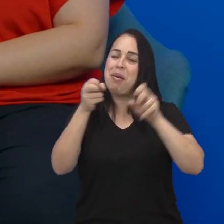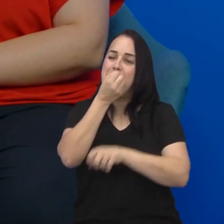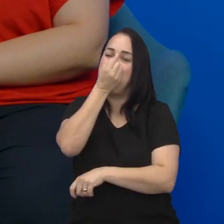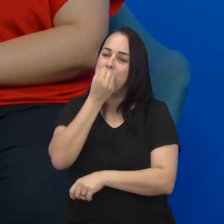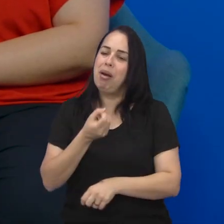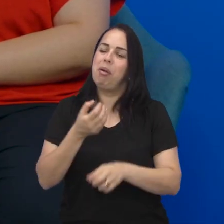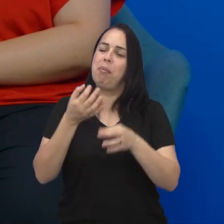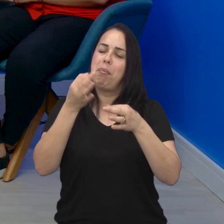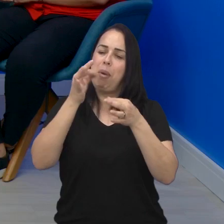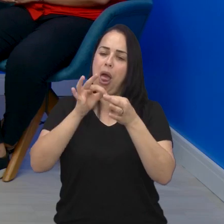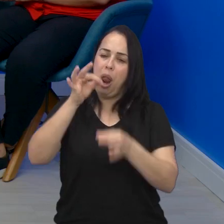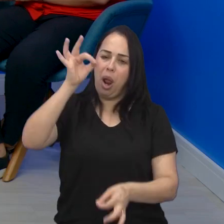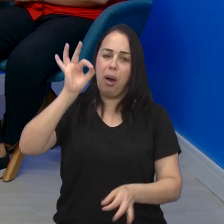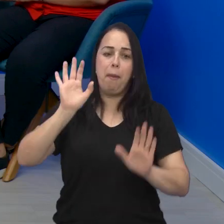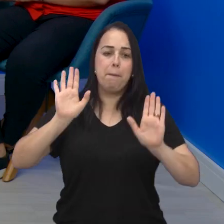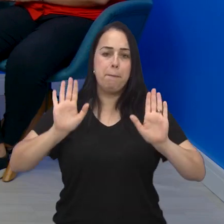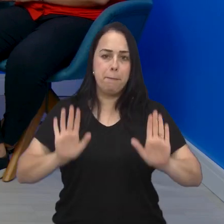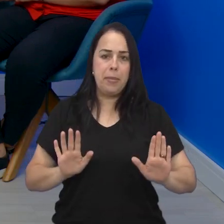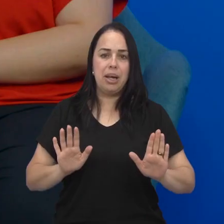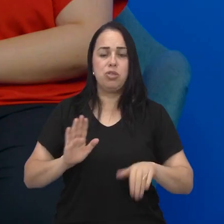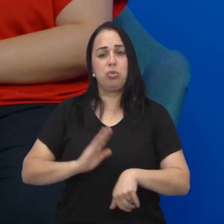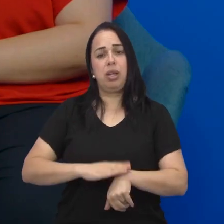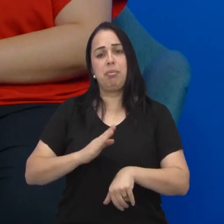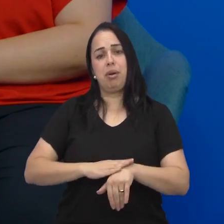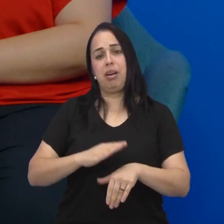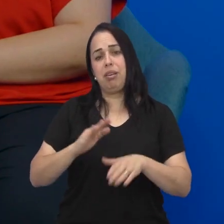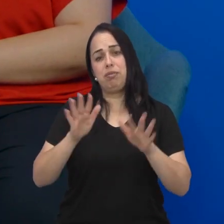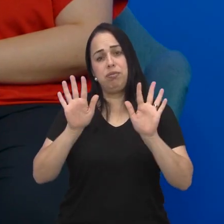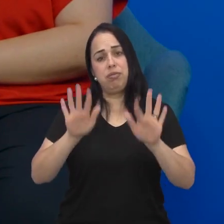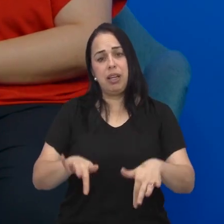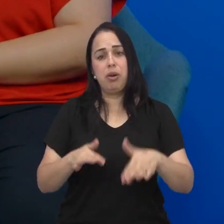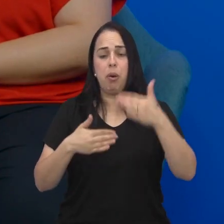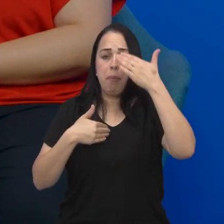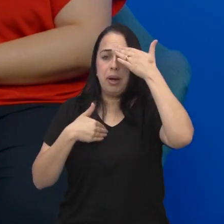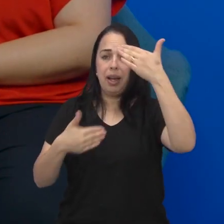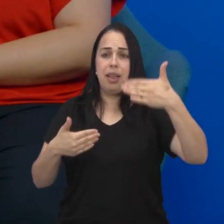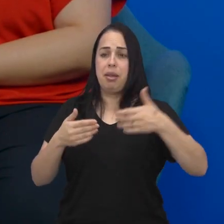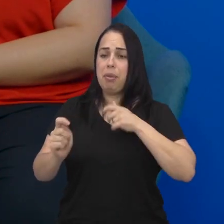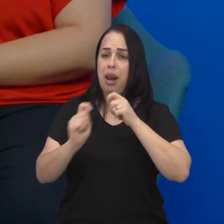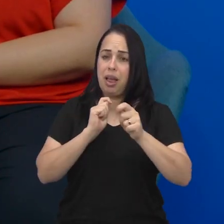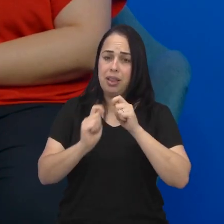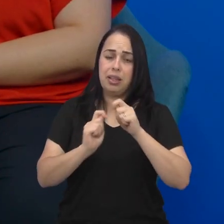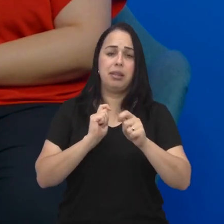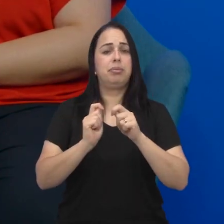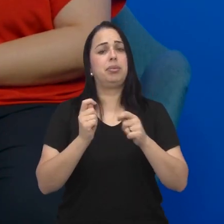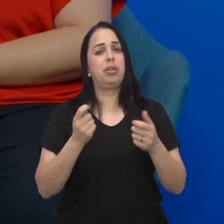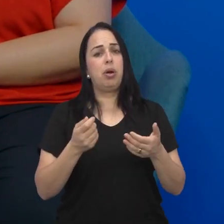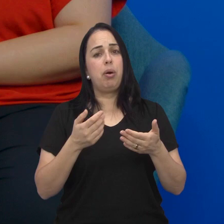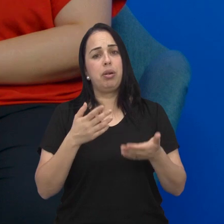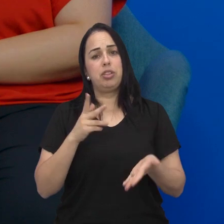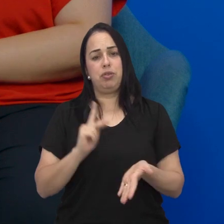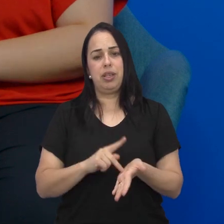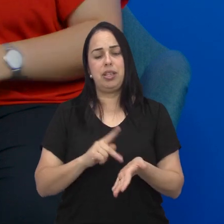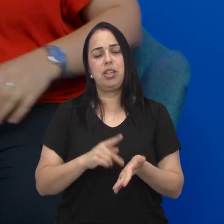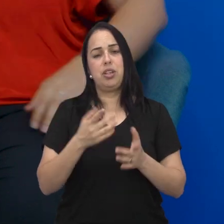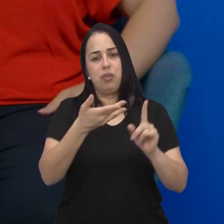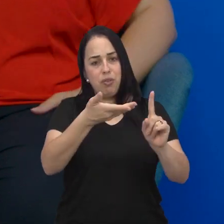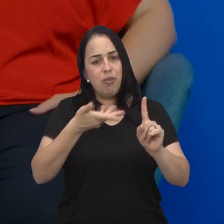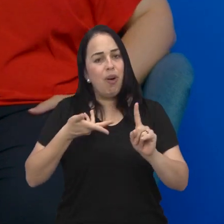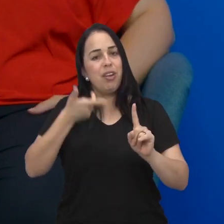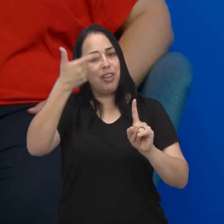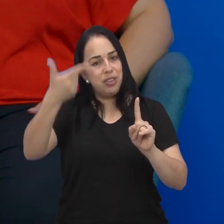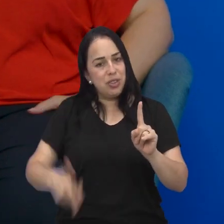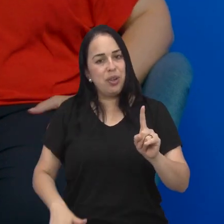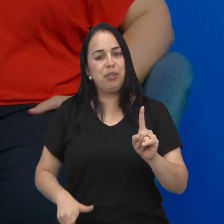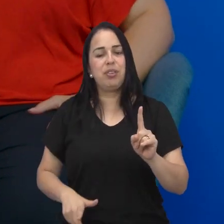né? Tem muitas coisas que a gente pode falar, mas nosso tempo acabou. Queria te agradecer pela presença aqui sobre política. Obrigado mesmo. E